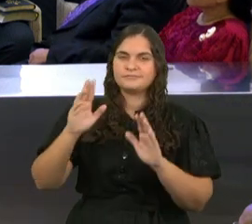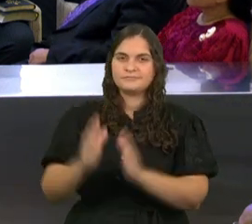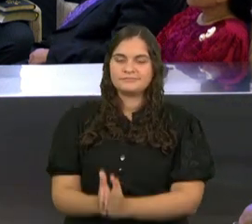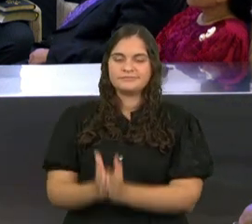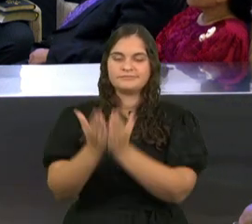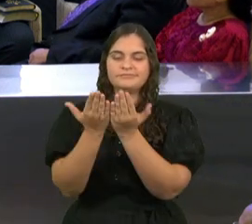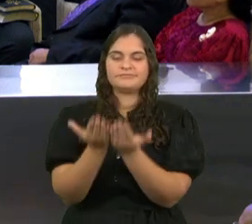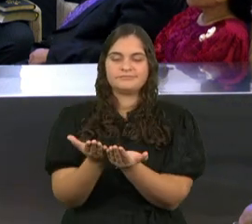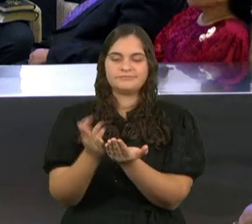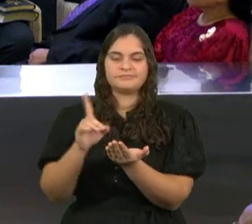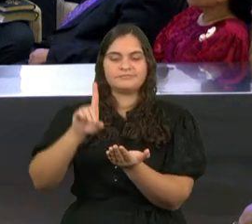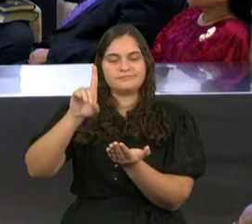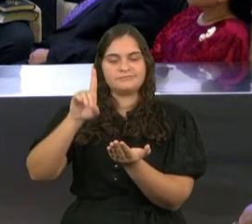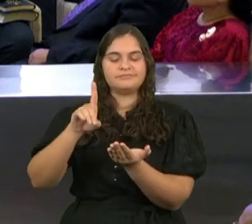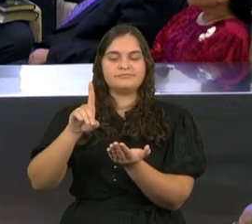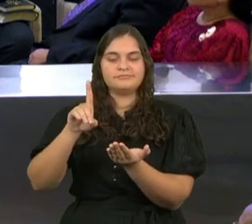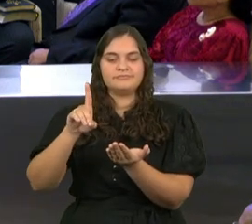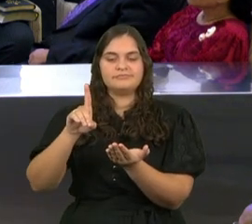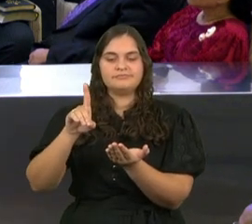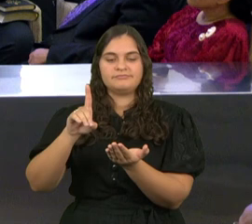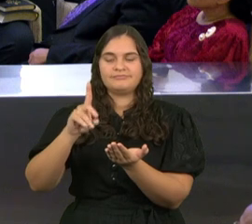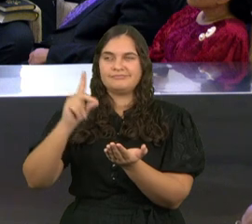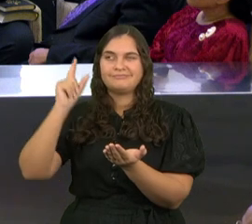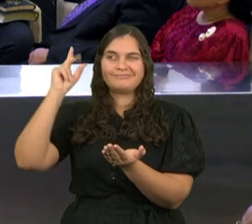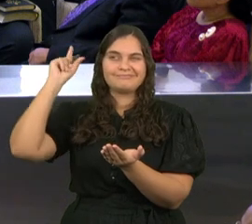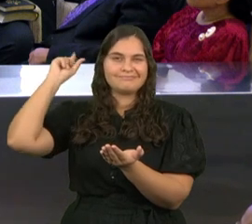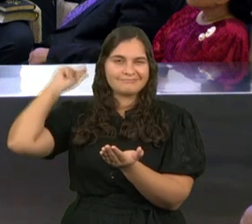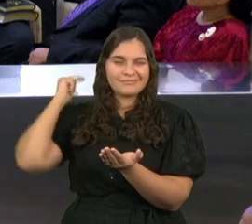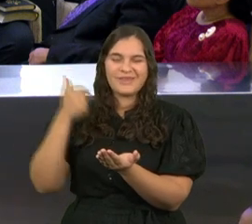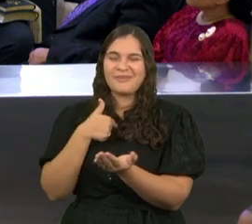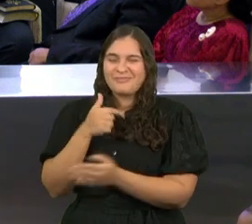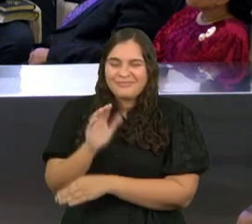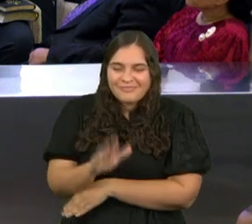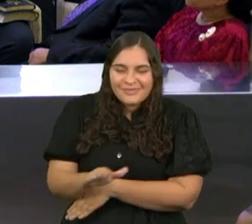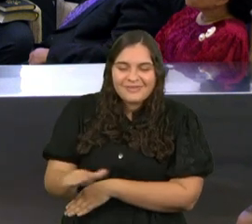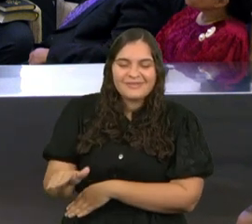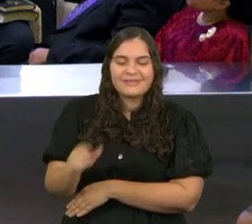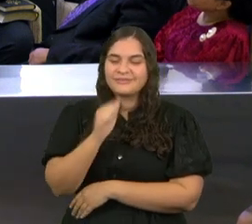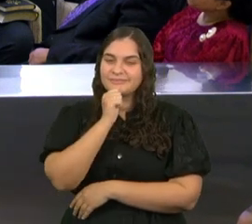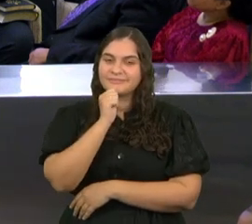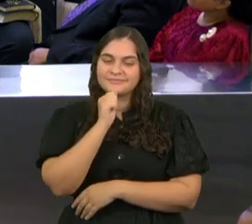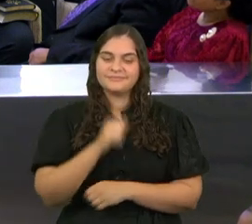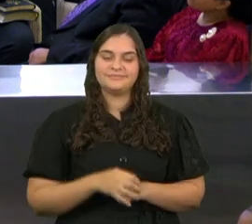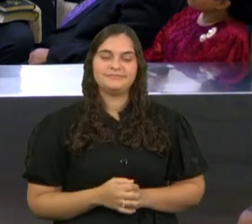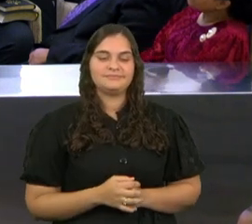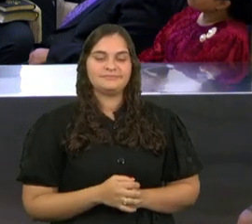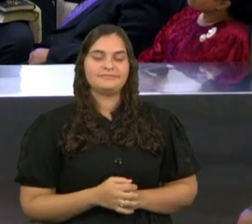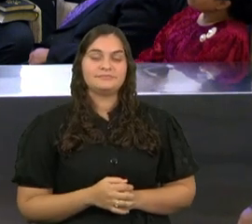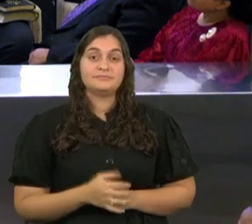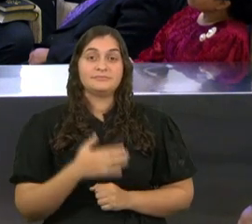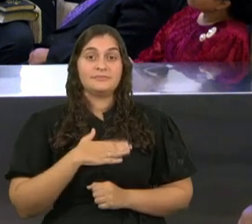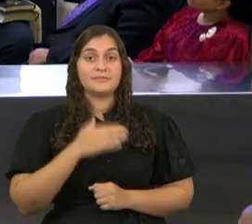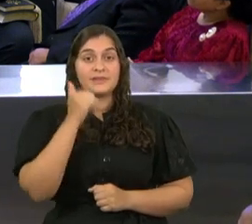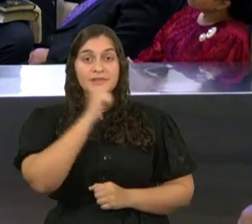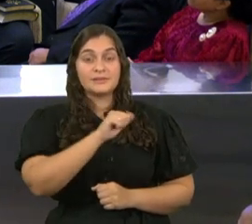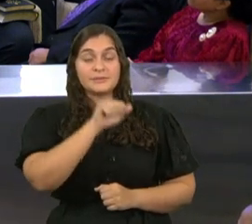entendo por gente. E eu lembro quando nós éramos pequenos, a minha